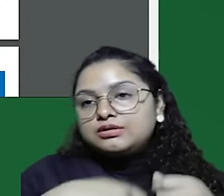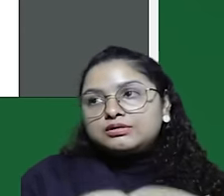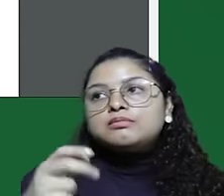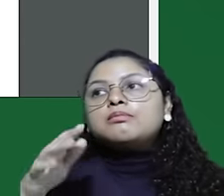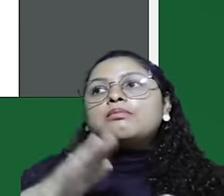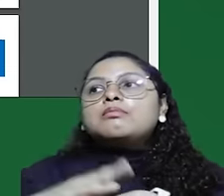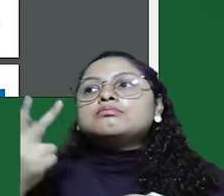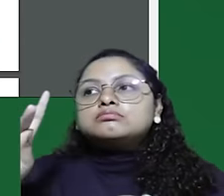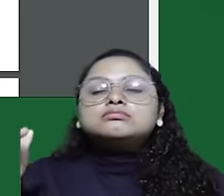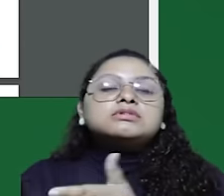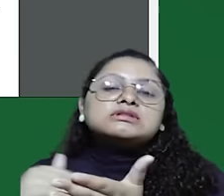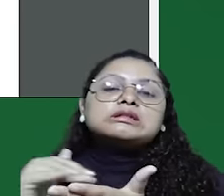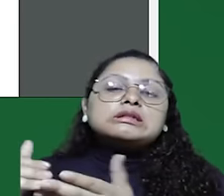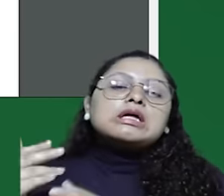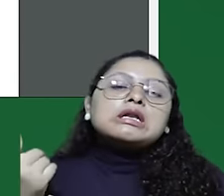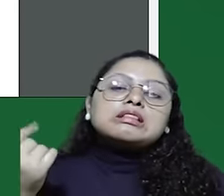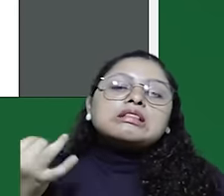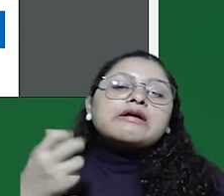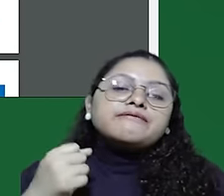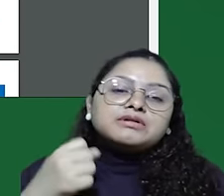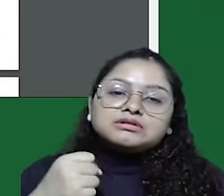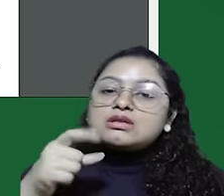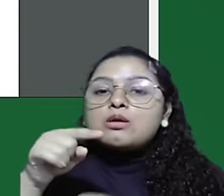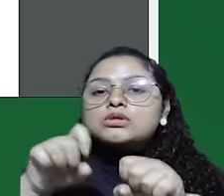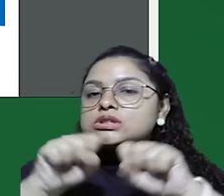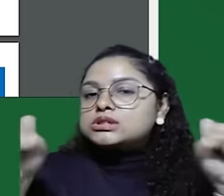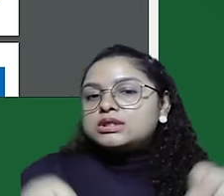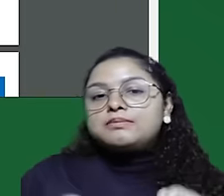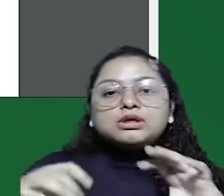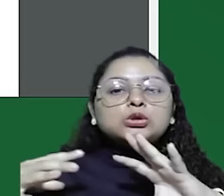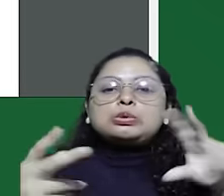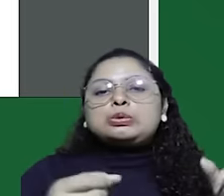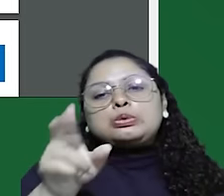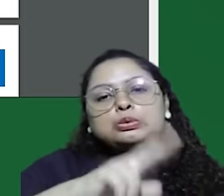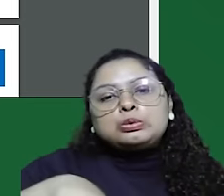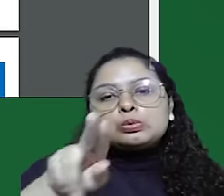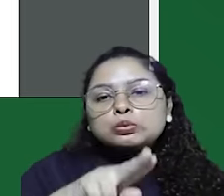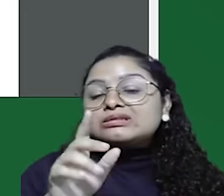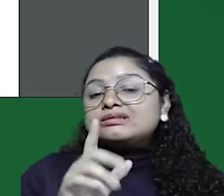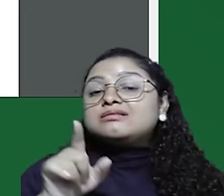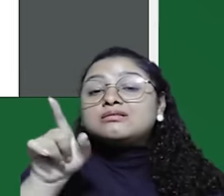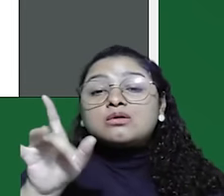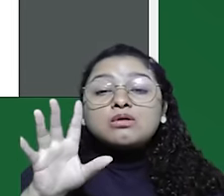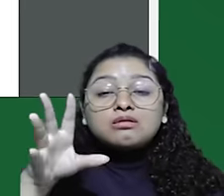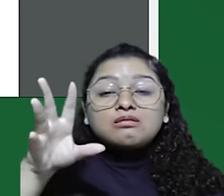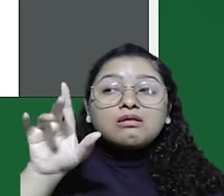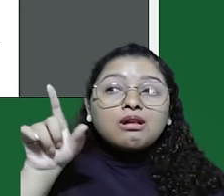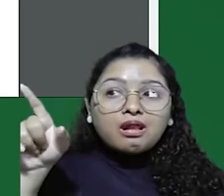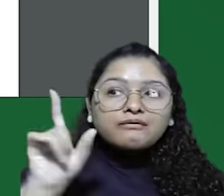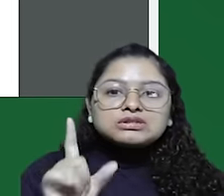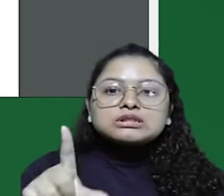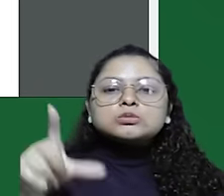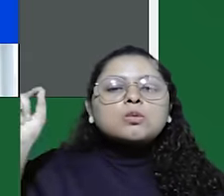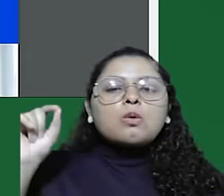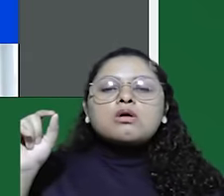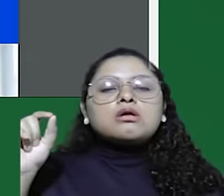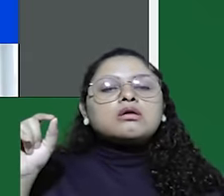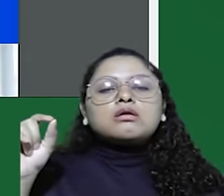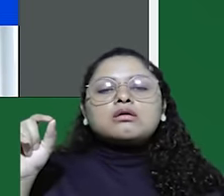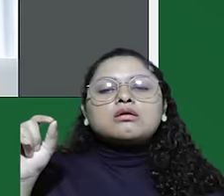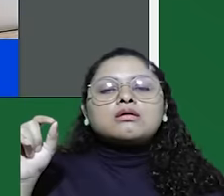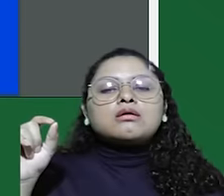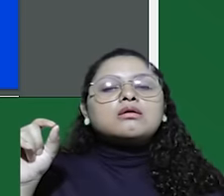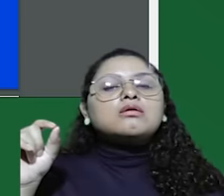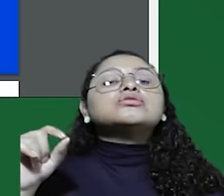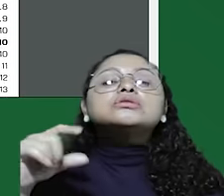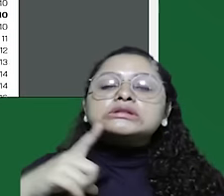Fazenda Esse é um sistema atende ao país inteiro Então dentro dele quando você seleciona uma opção qualquer ele já